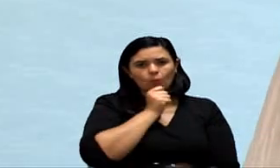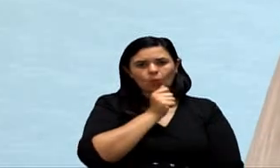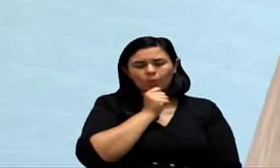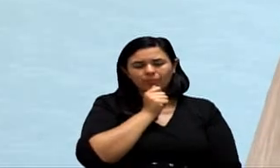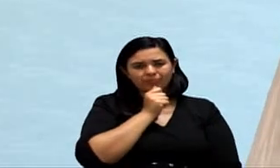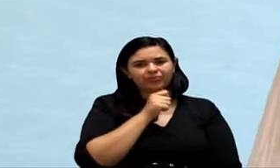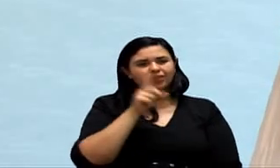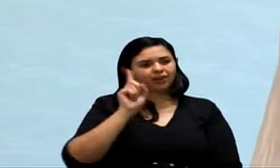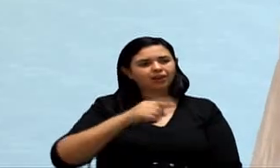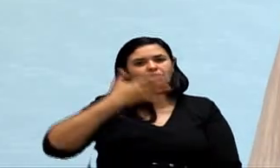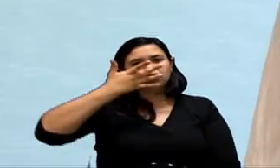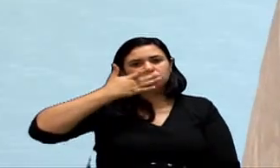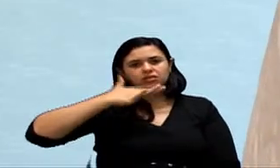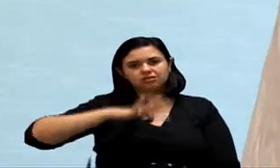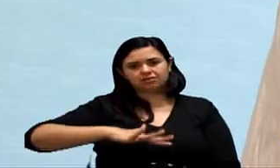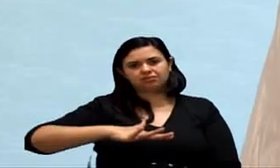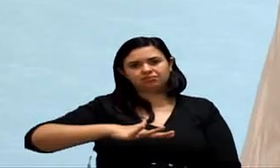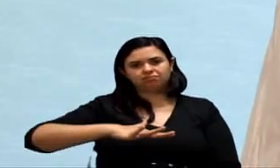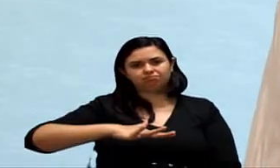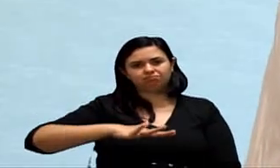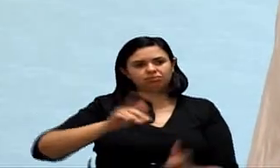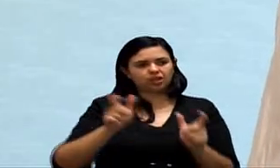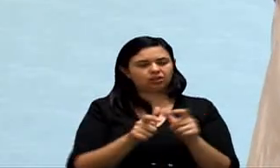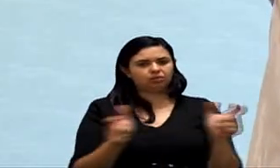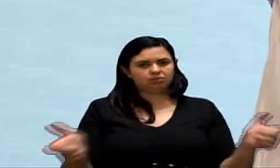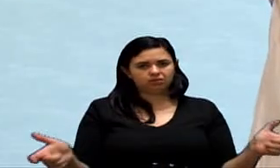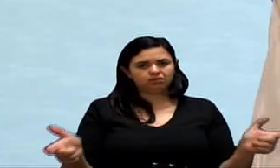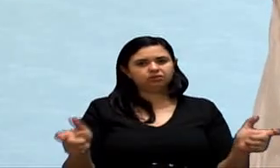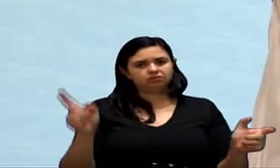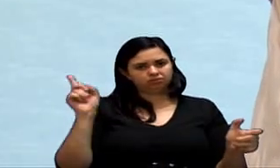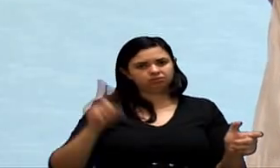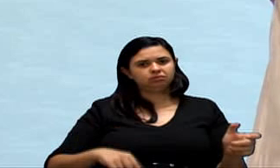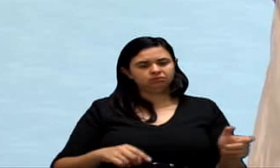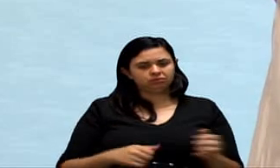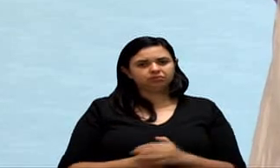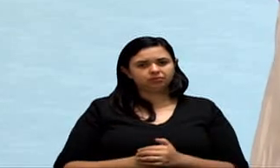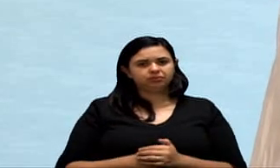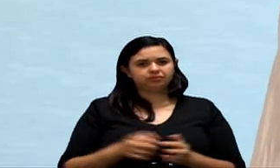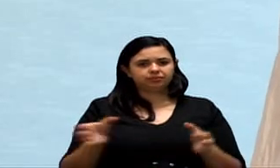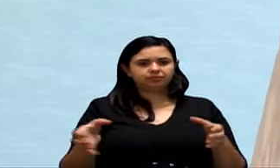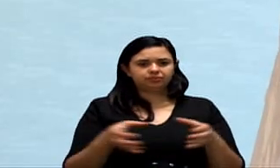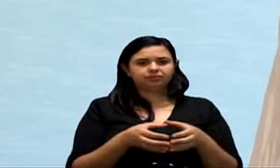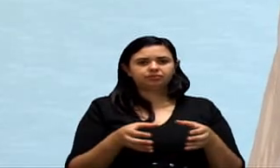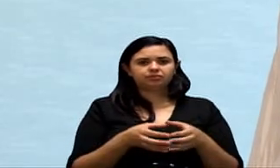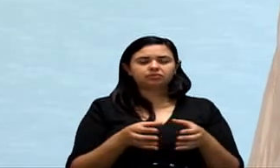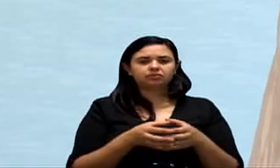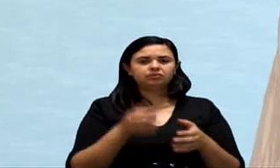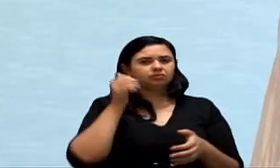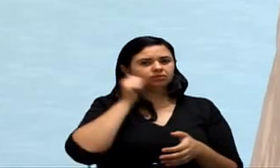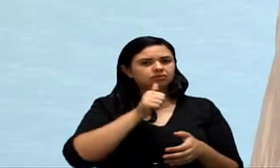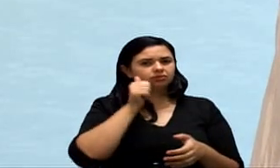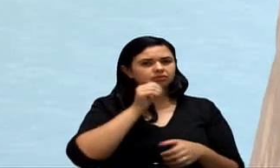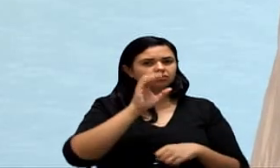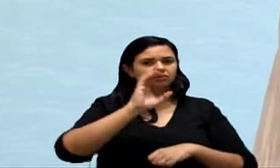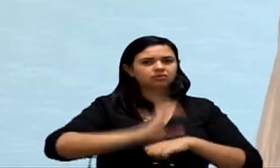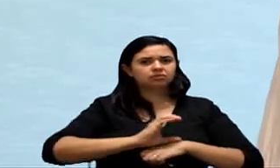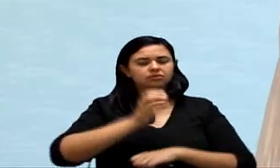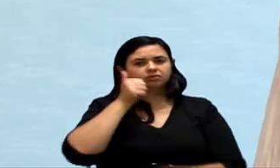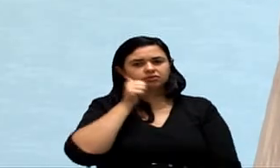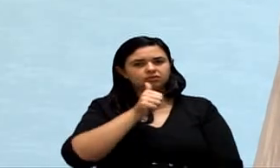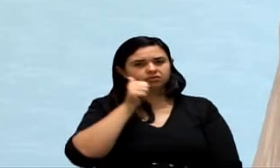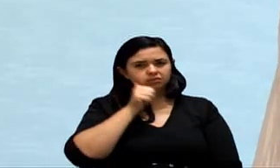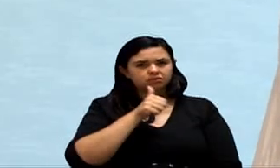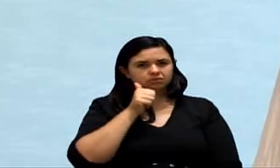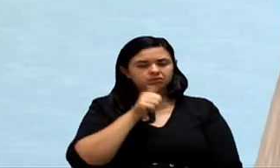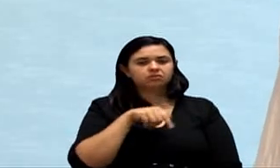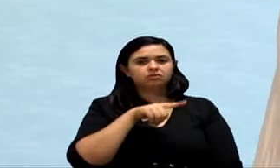adultas. Não, a maioria da violência, como nos colocou uma vez ao Conselho da Mulher, um médico legista, a maioria